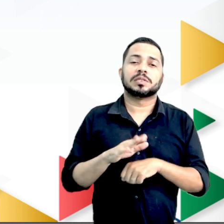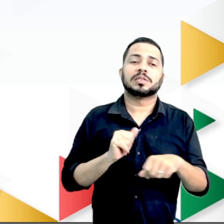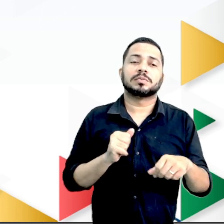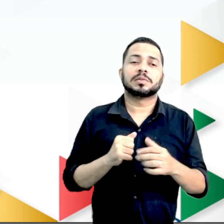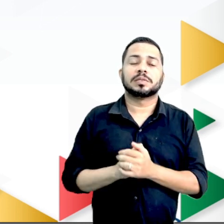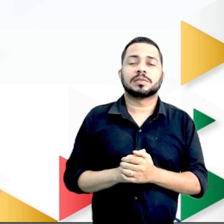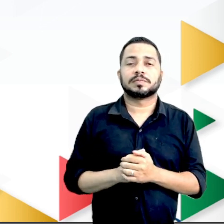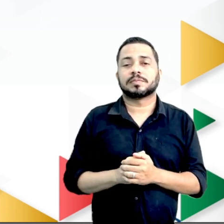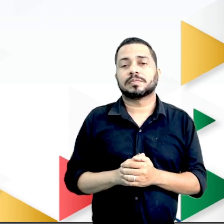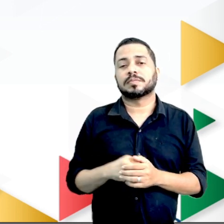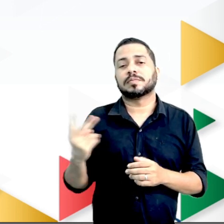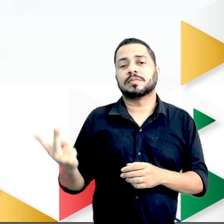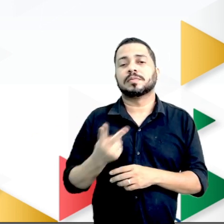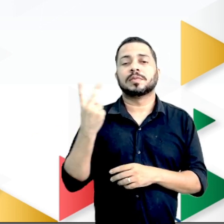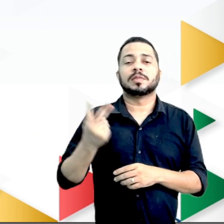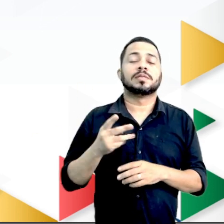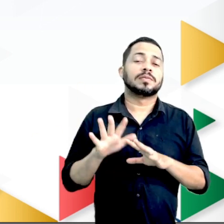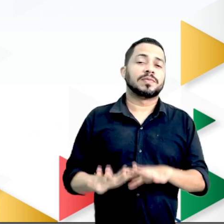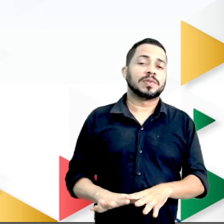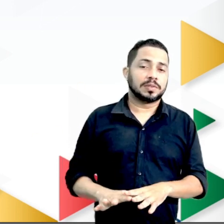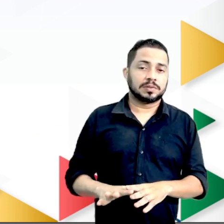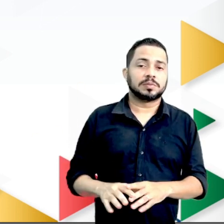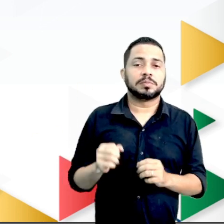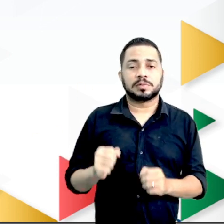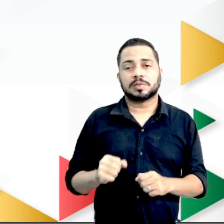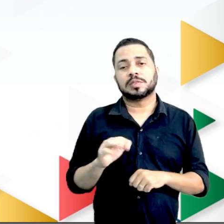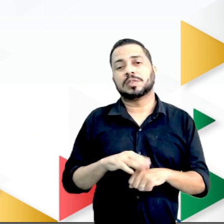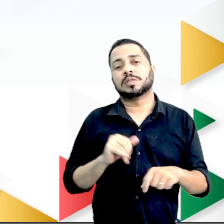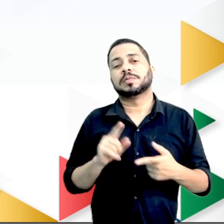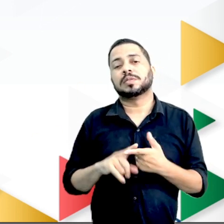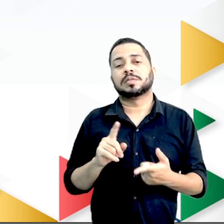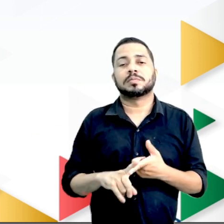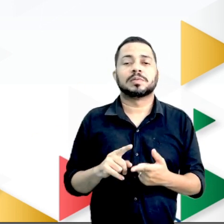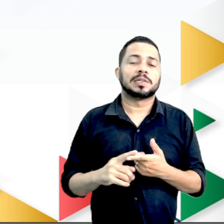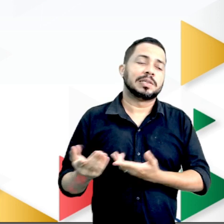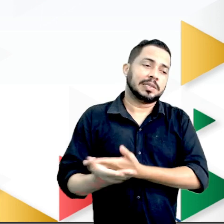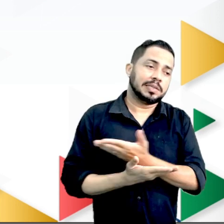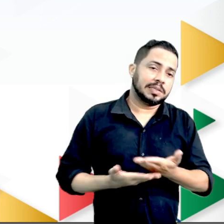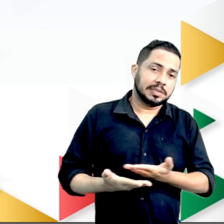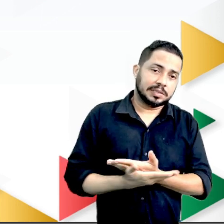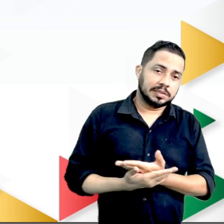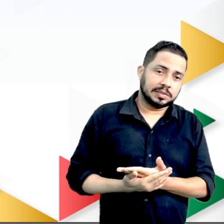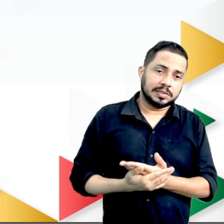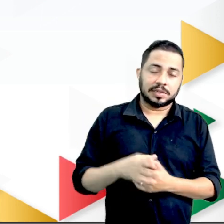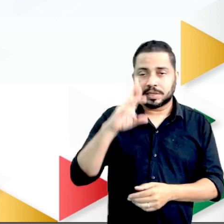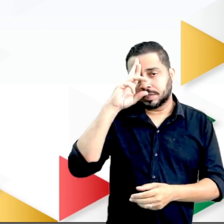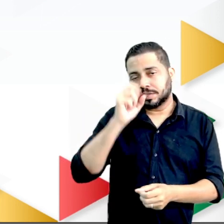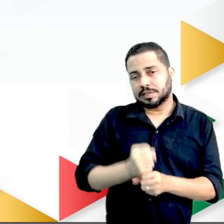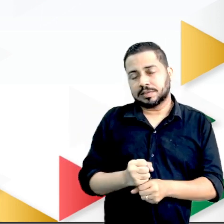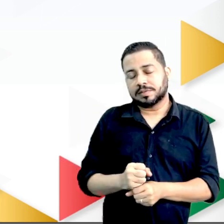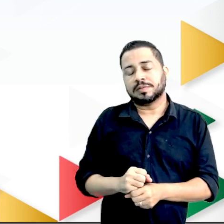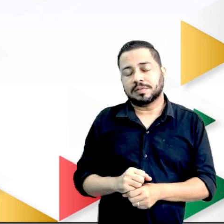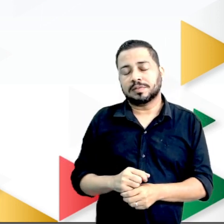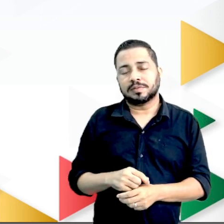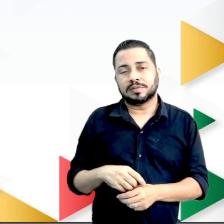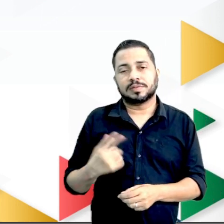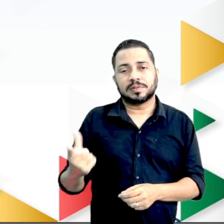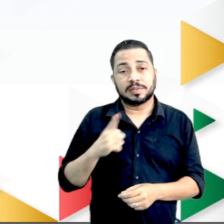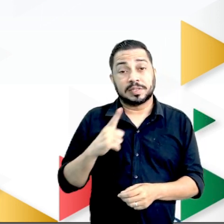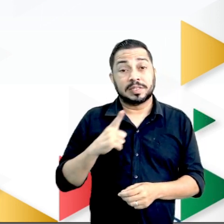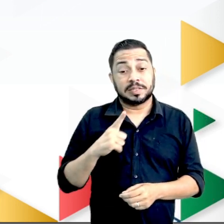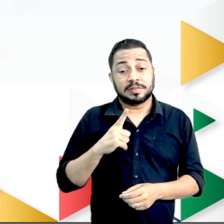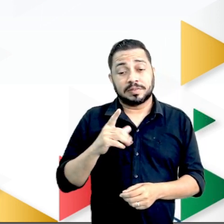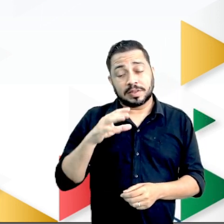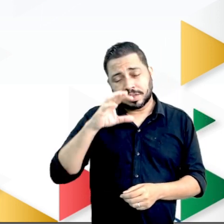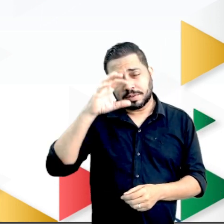de esse valor fixo aí, a gente pode chamar também, né, na relação de razão. Vocês vão aprender isso mais à frente, mas